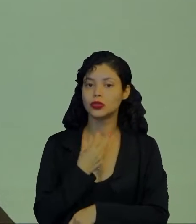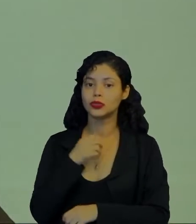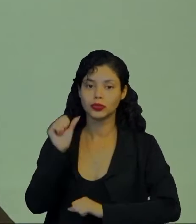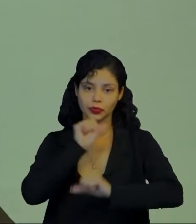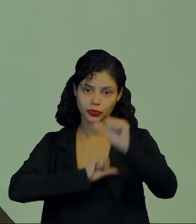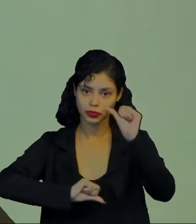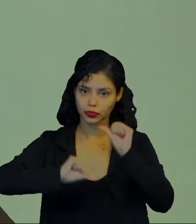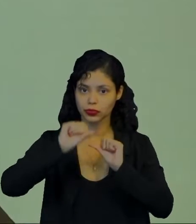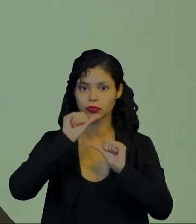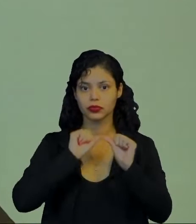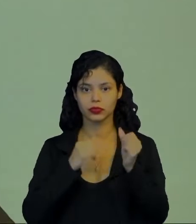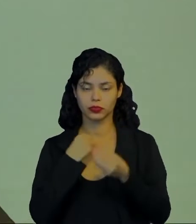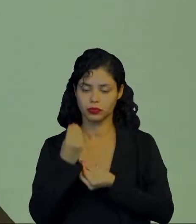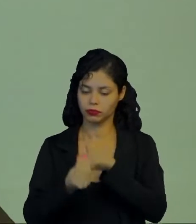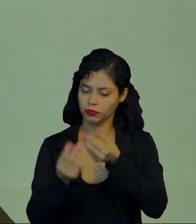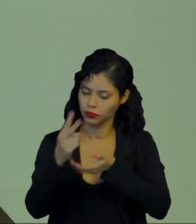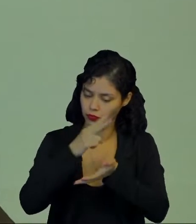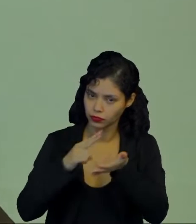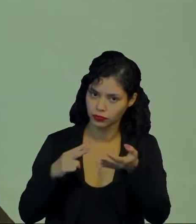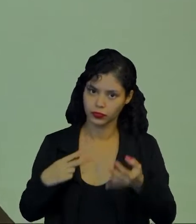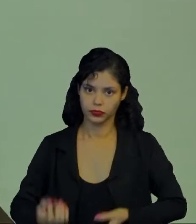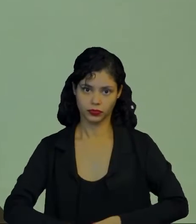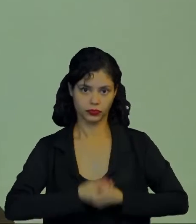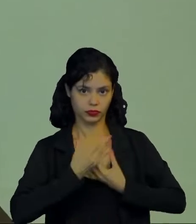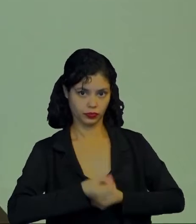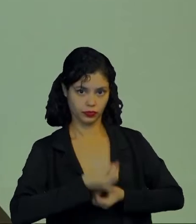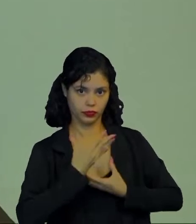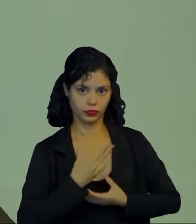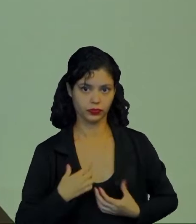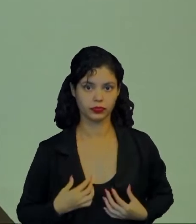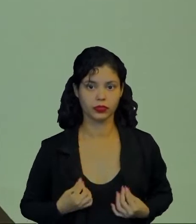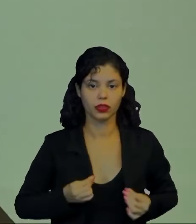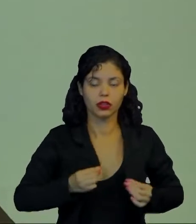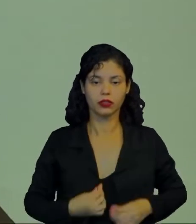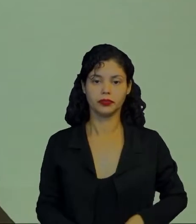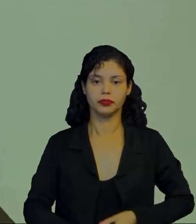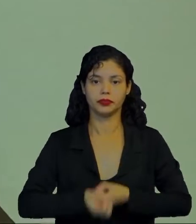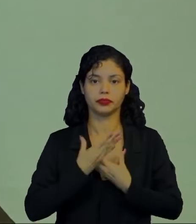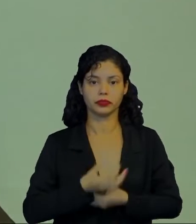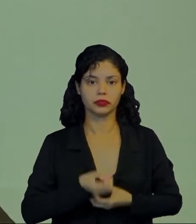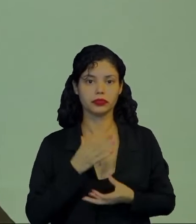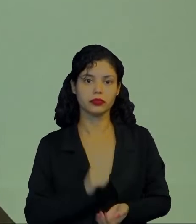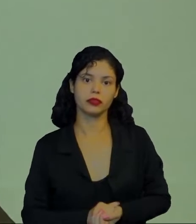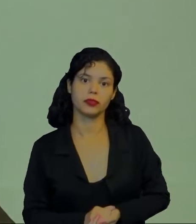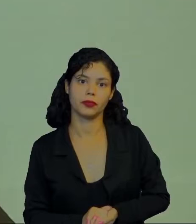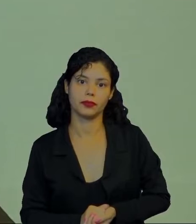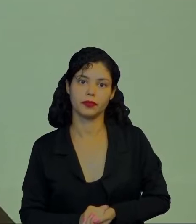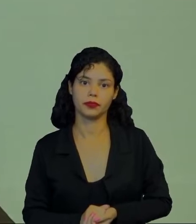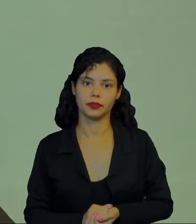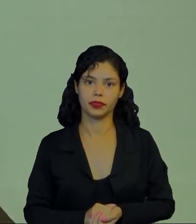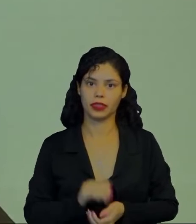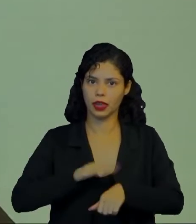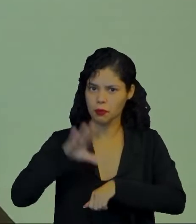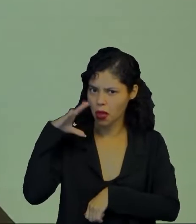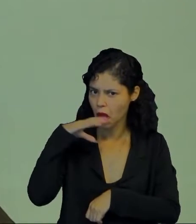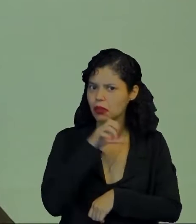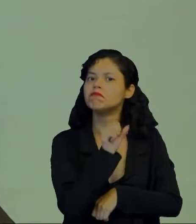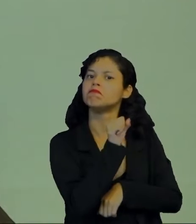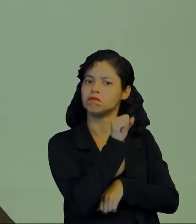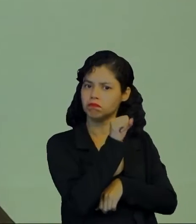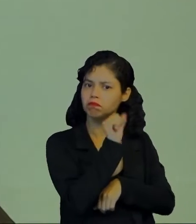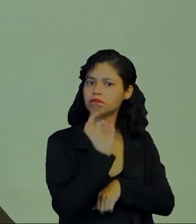mudou para ler o poema do macaco. O poema do macaco é um poema mais